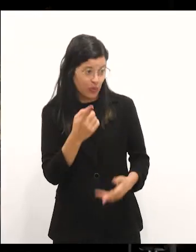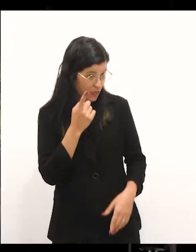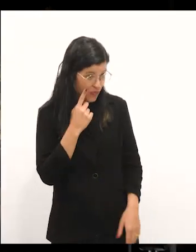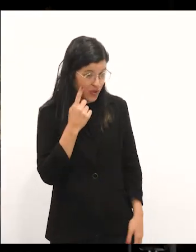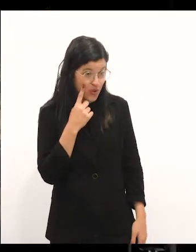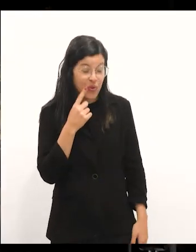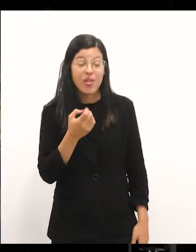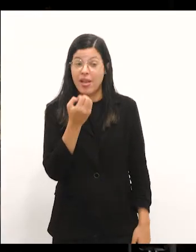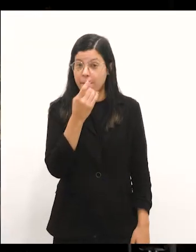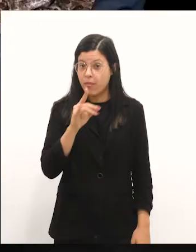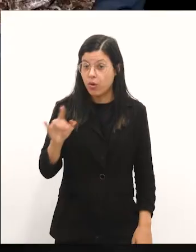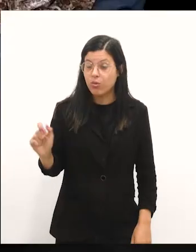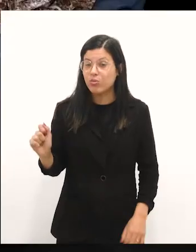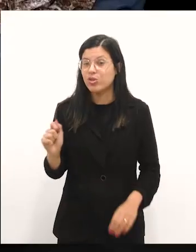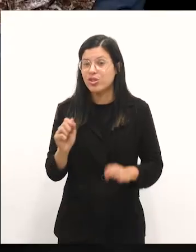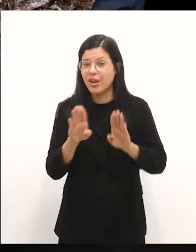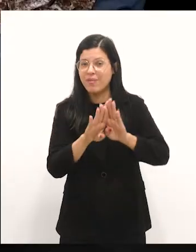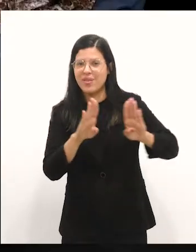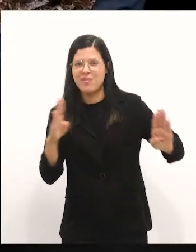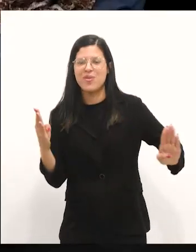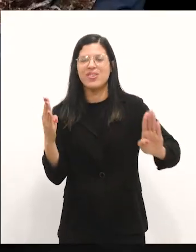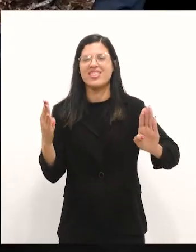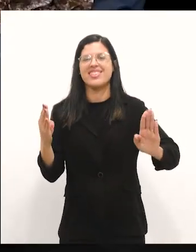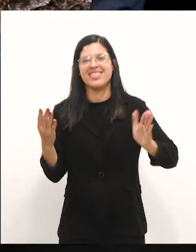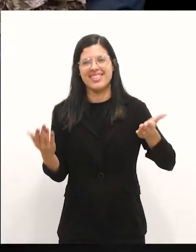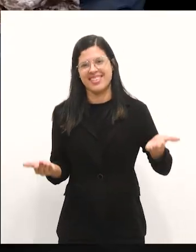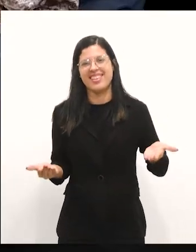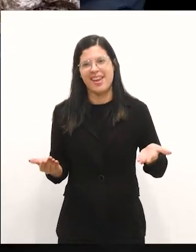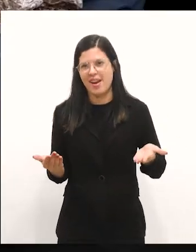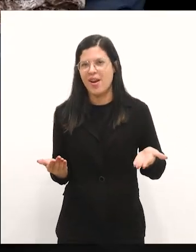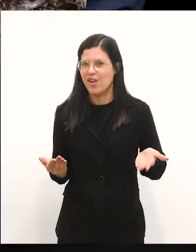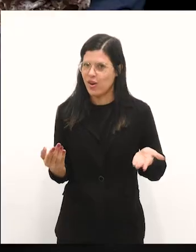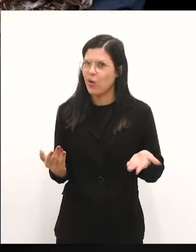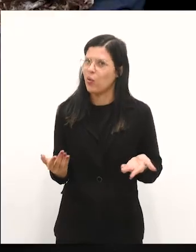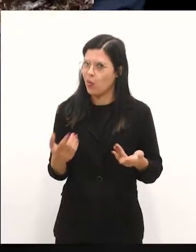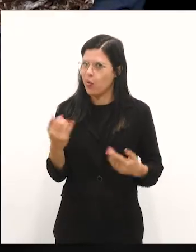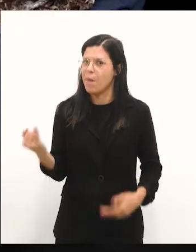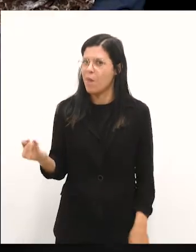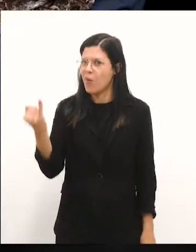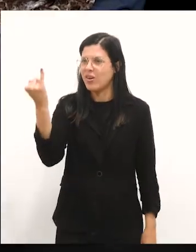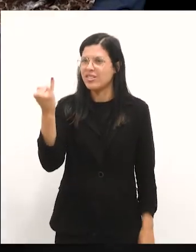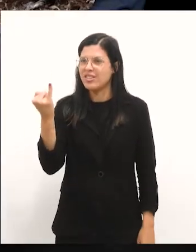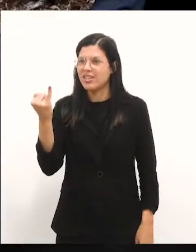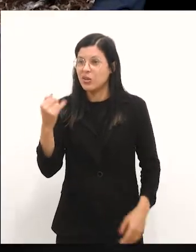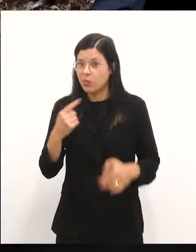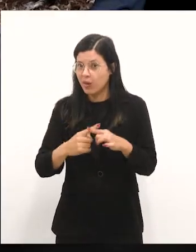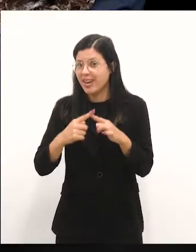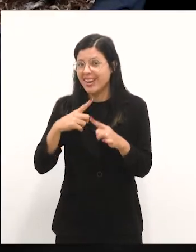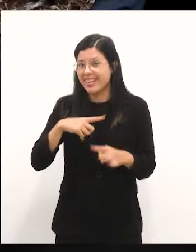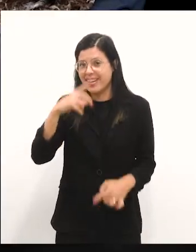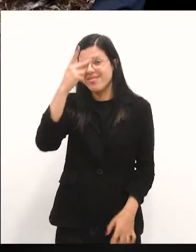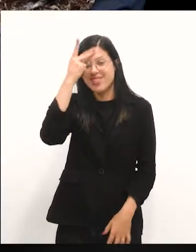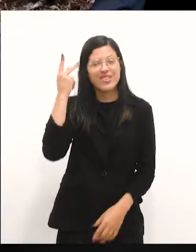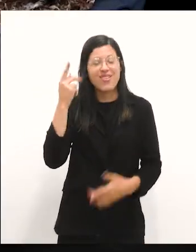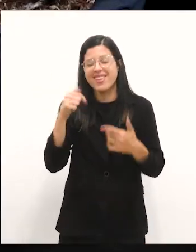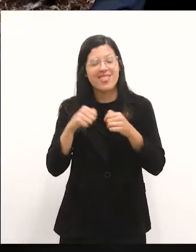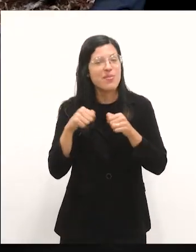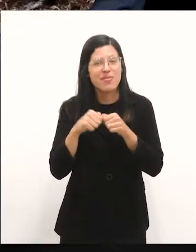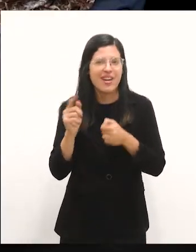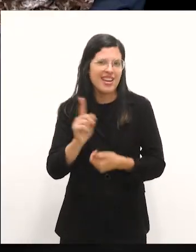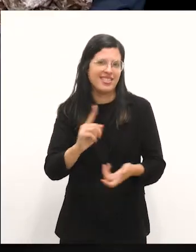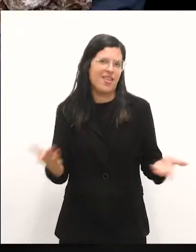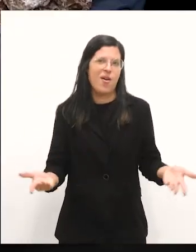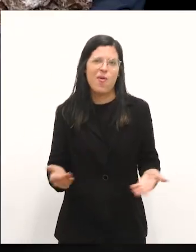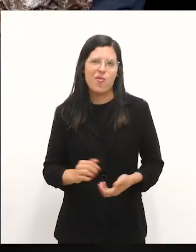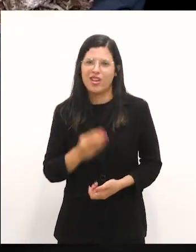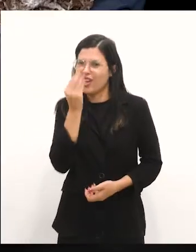Ouviu o senhor aí? Dá bom dia pelo menos para o porteiro, quando passar assim, não custa nada, porque nem isso tem gente que dá, né? Faz, é